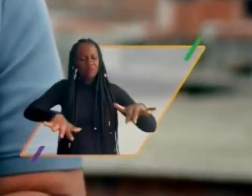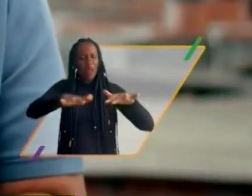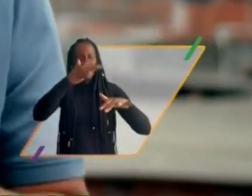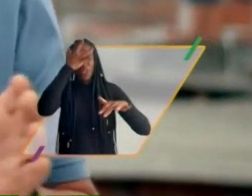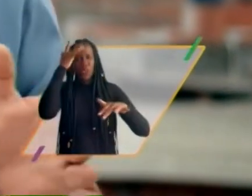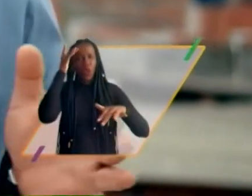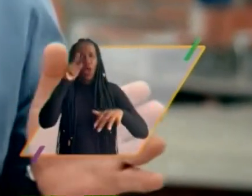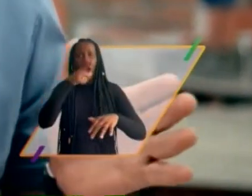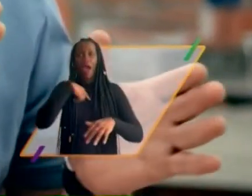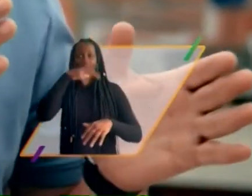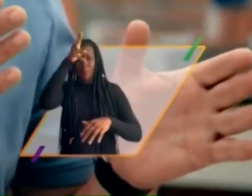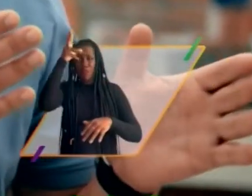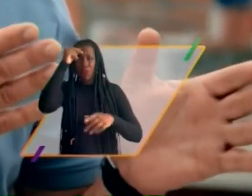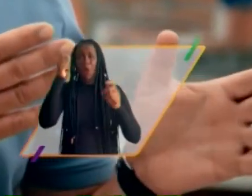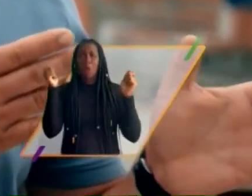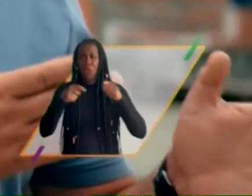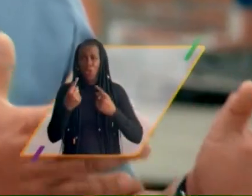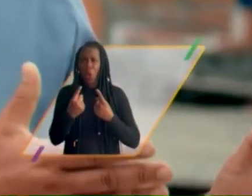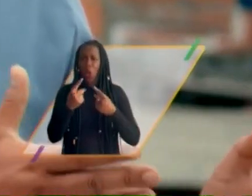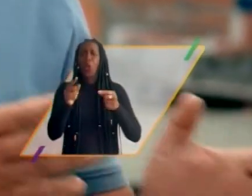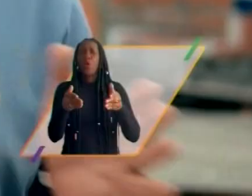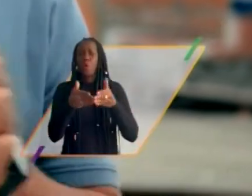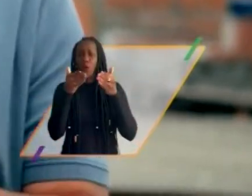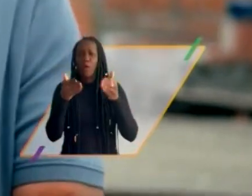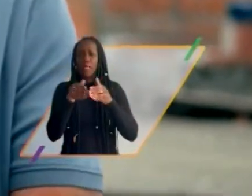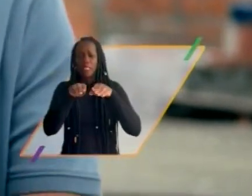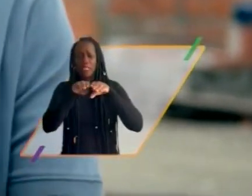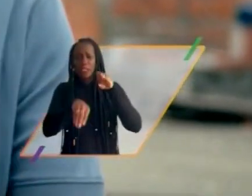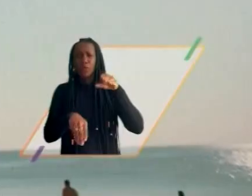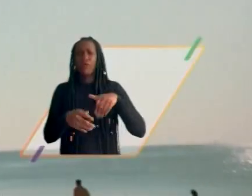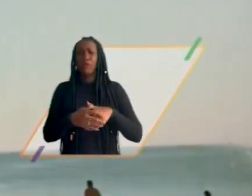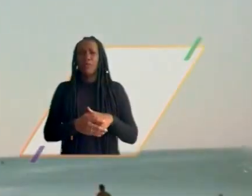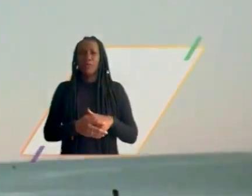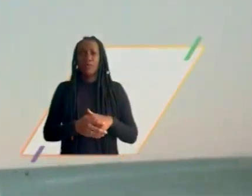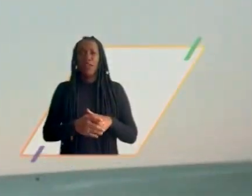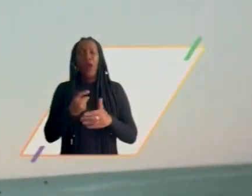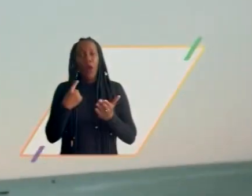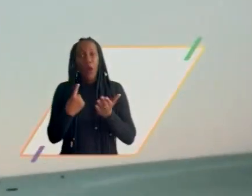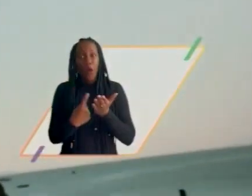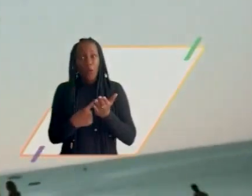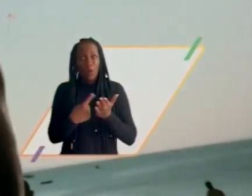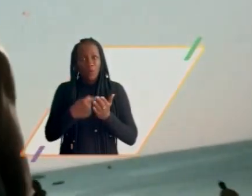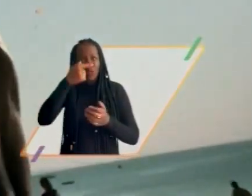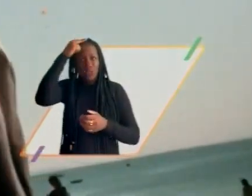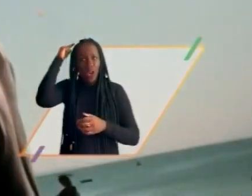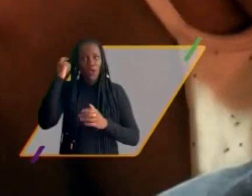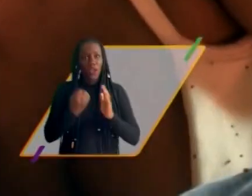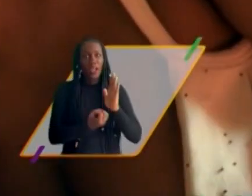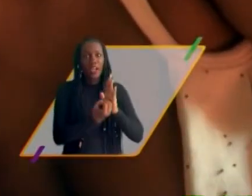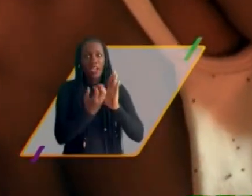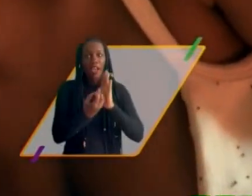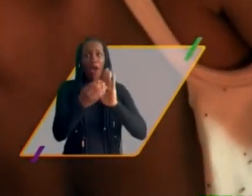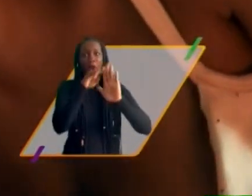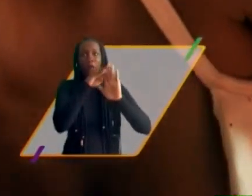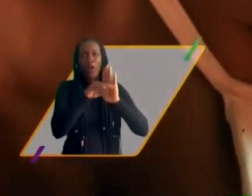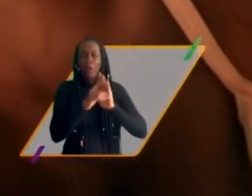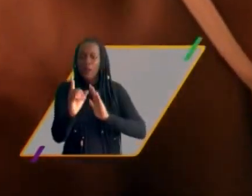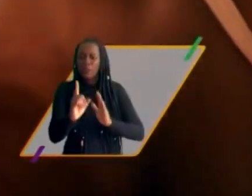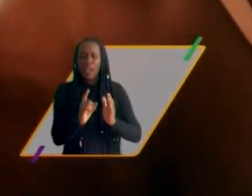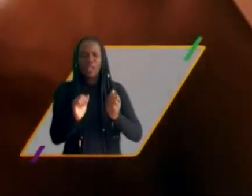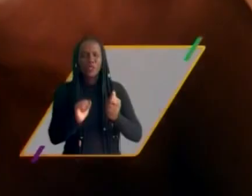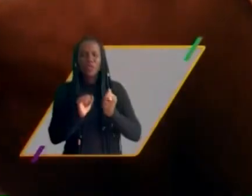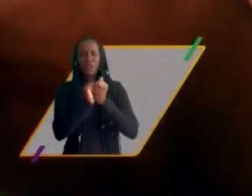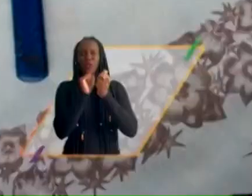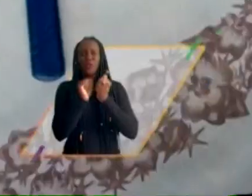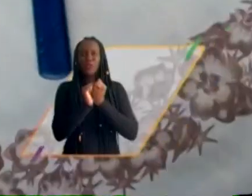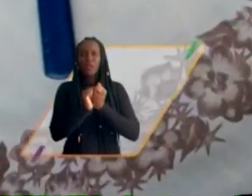gestão. A prefeitura pode fazer muito no combate à pobreza e à desigualdade. Compromisso de Geraldo. Criar o programa